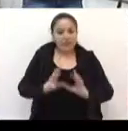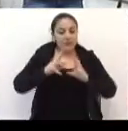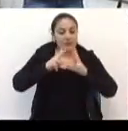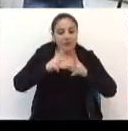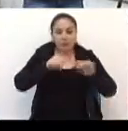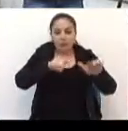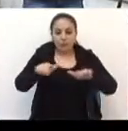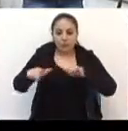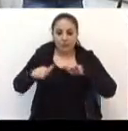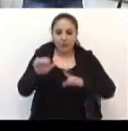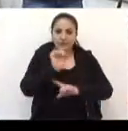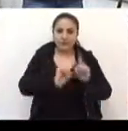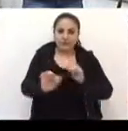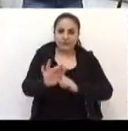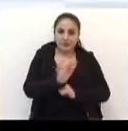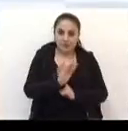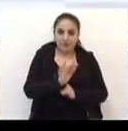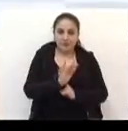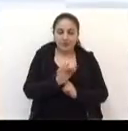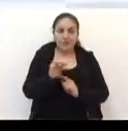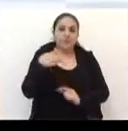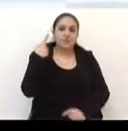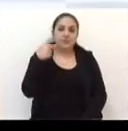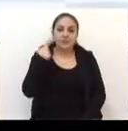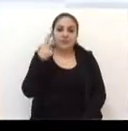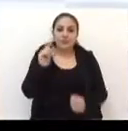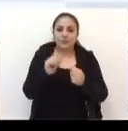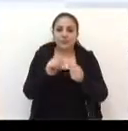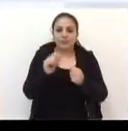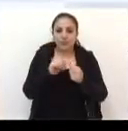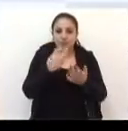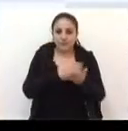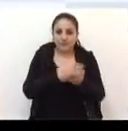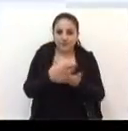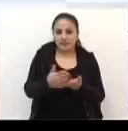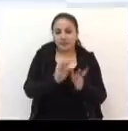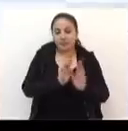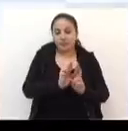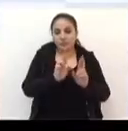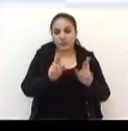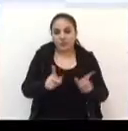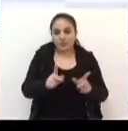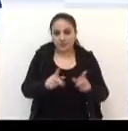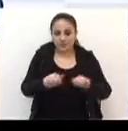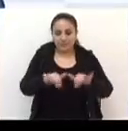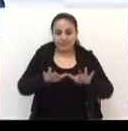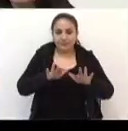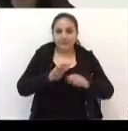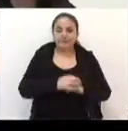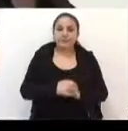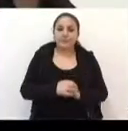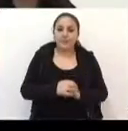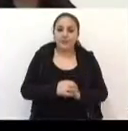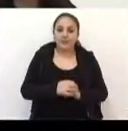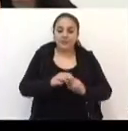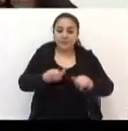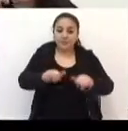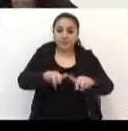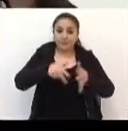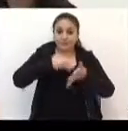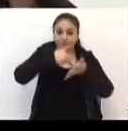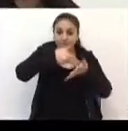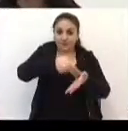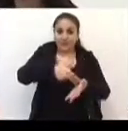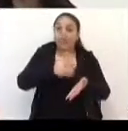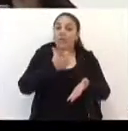todos os espaços da sociedade, a vereadora realizou uma iniciativa diferente na sessão plenária. O grande